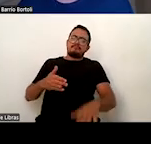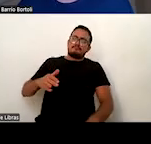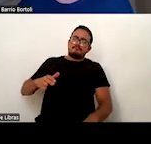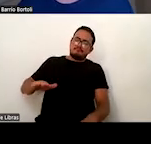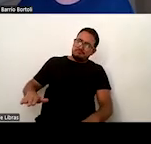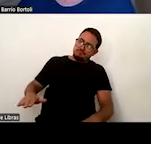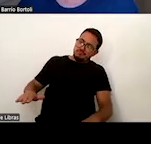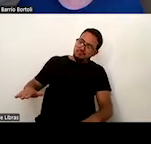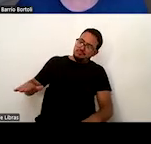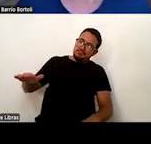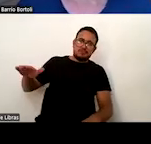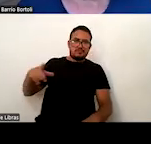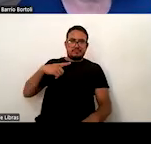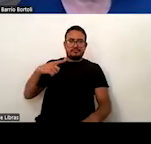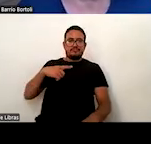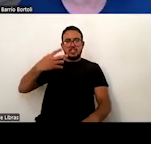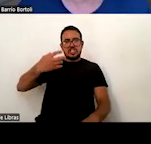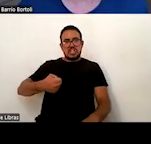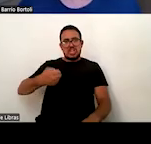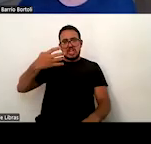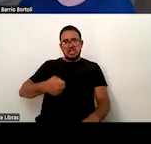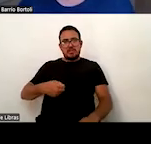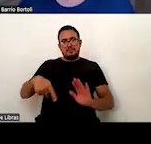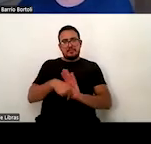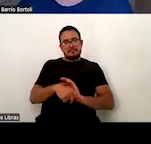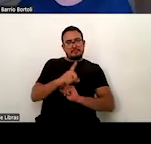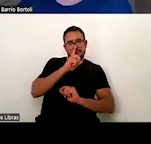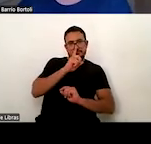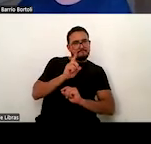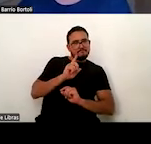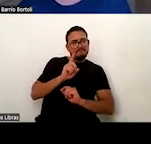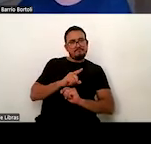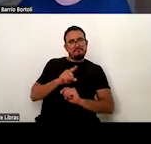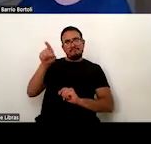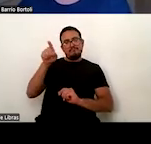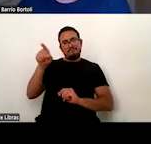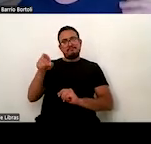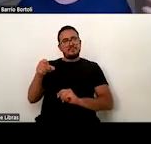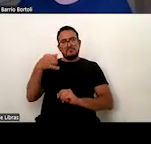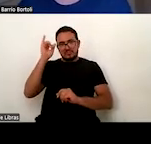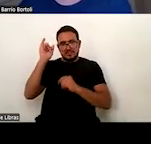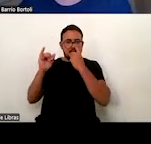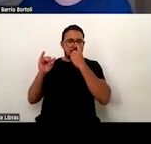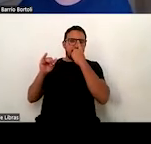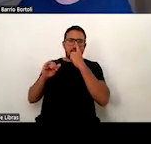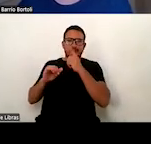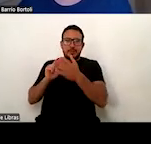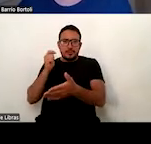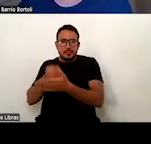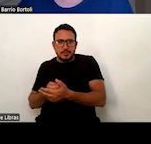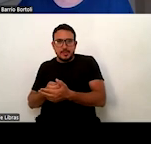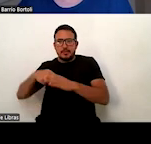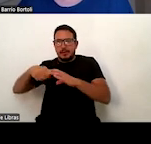materno, for exposta a um alimento industrializado muito cedo e com o passar do tempo ela cair na rede do